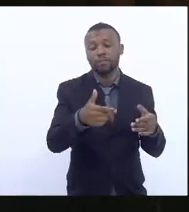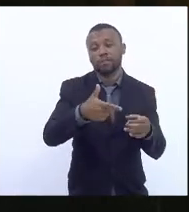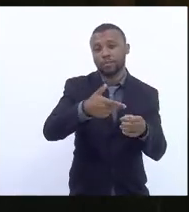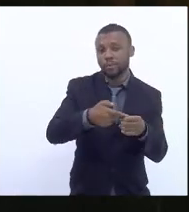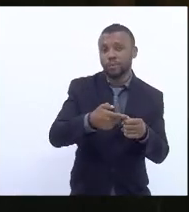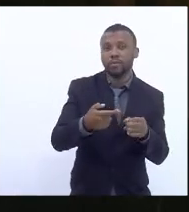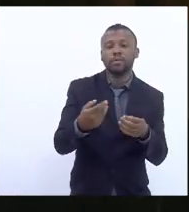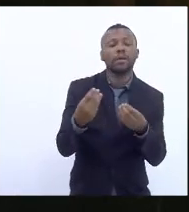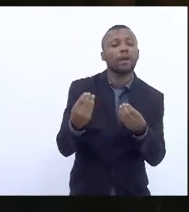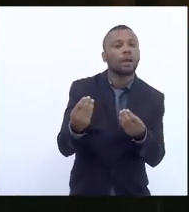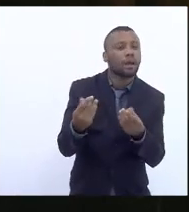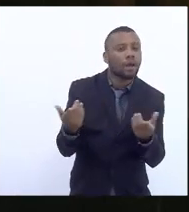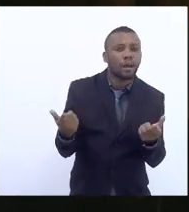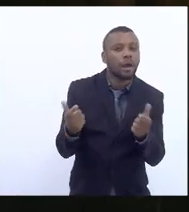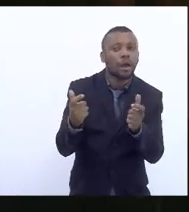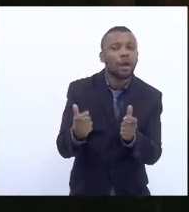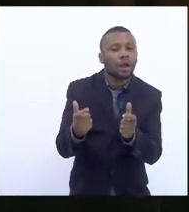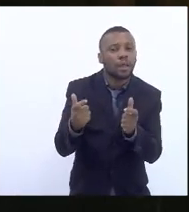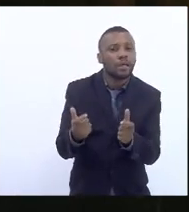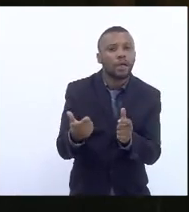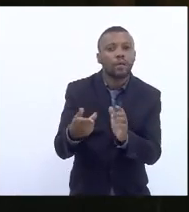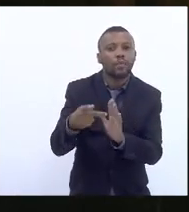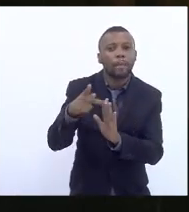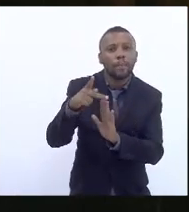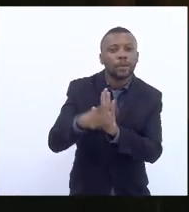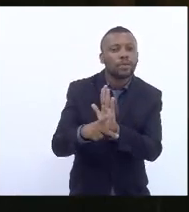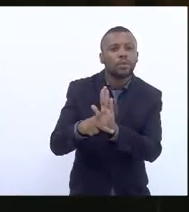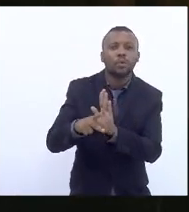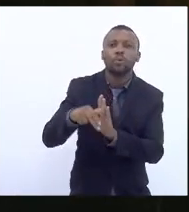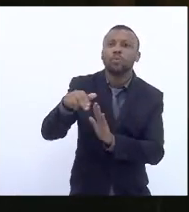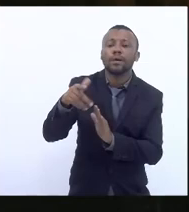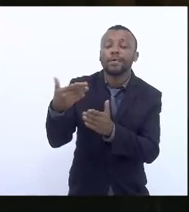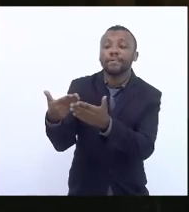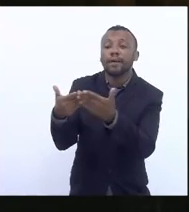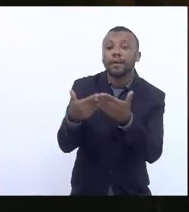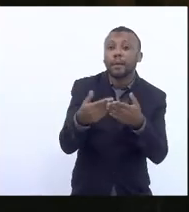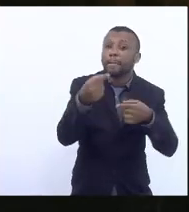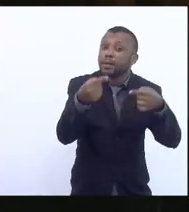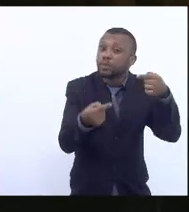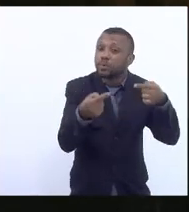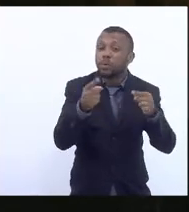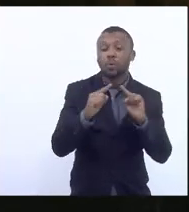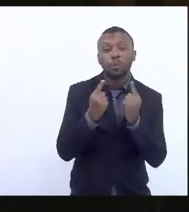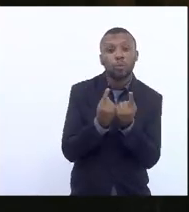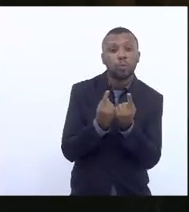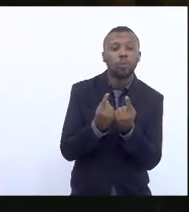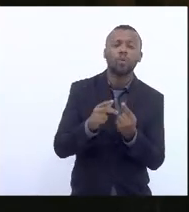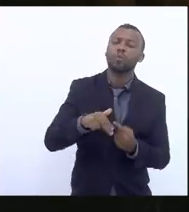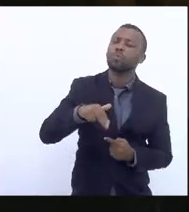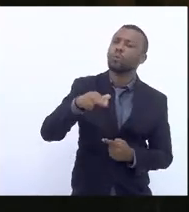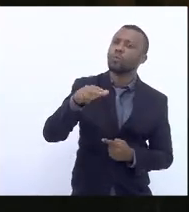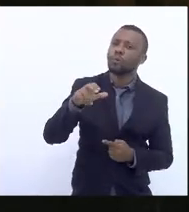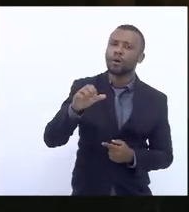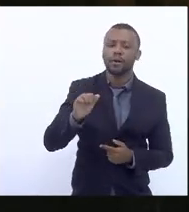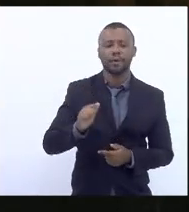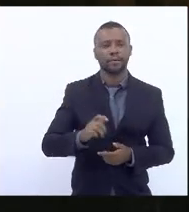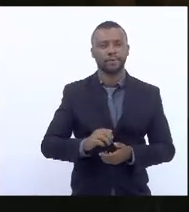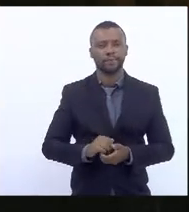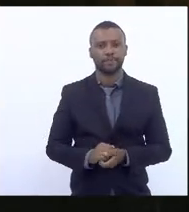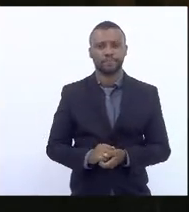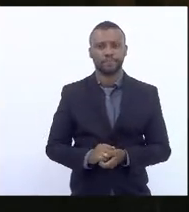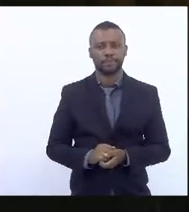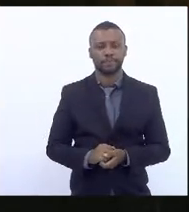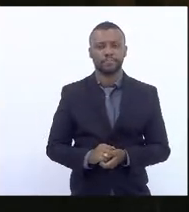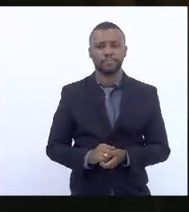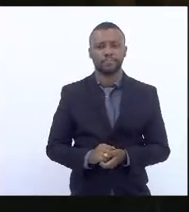cadê? Cadê? Esses projetos nunca vêm para a pauta. Nunca vieram para a pauta. E